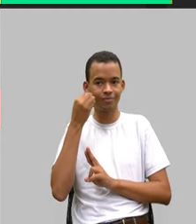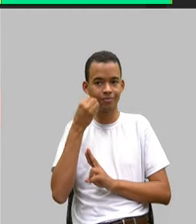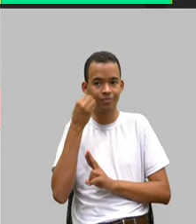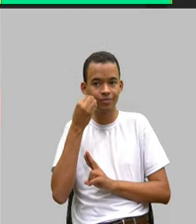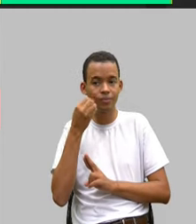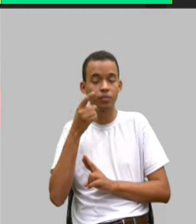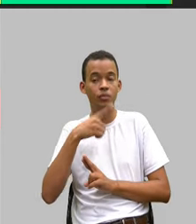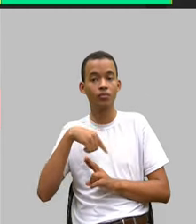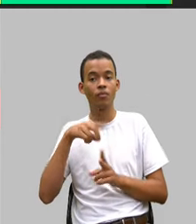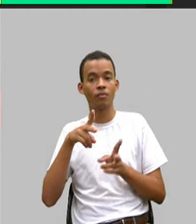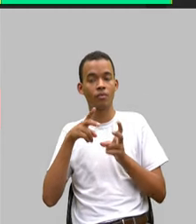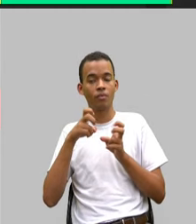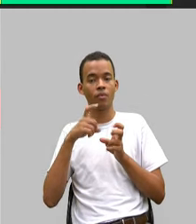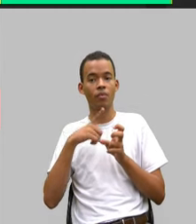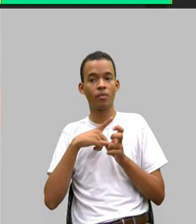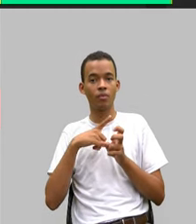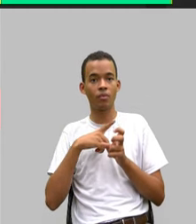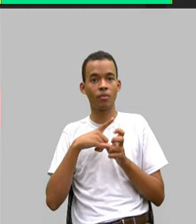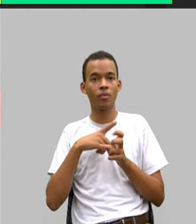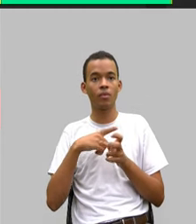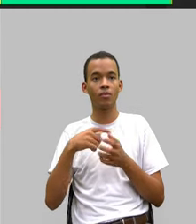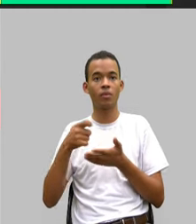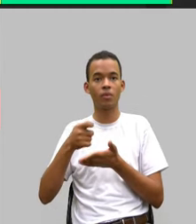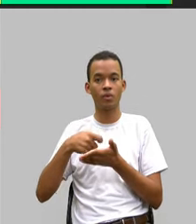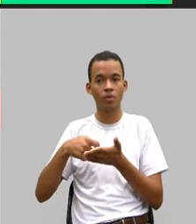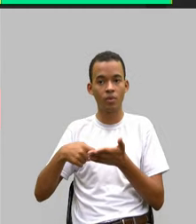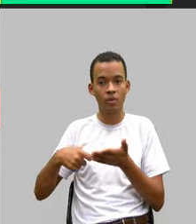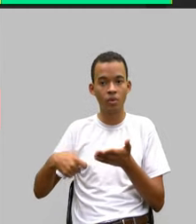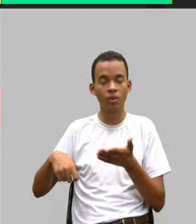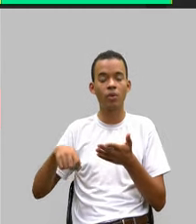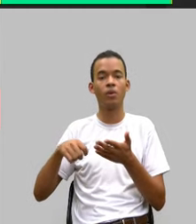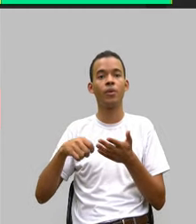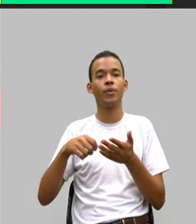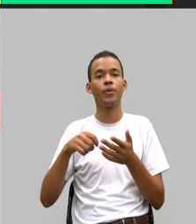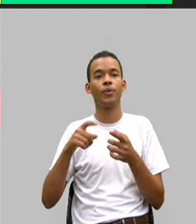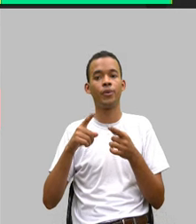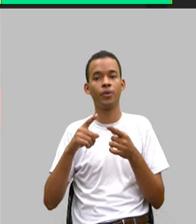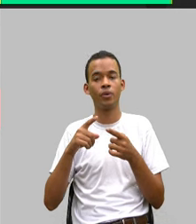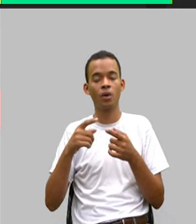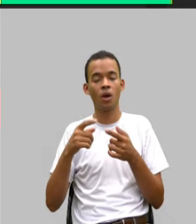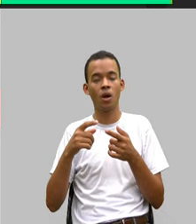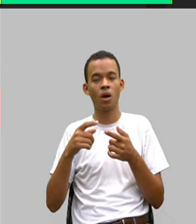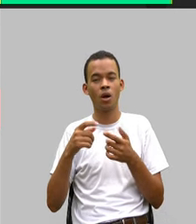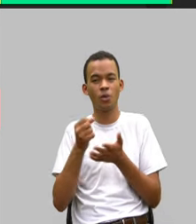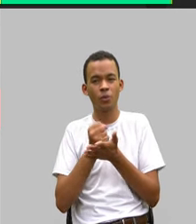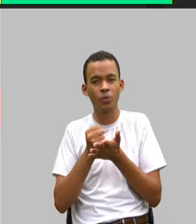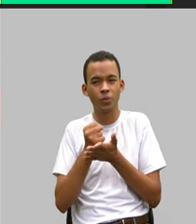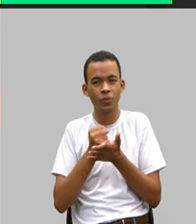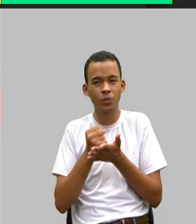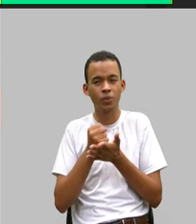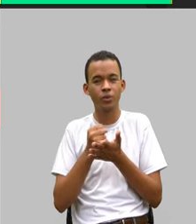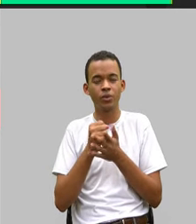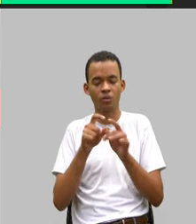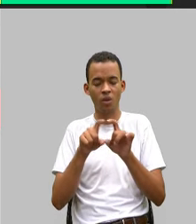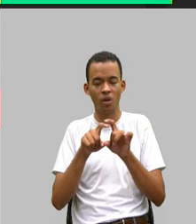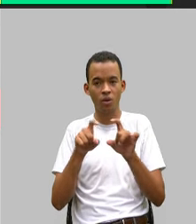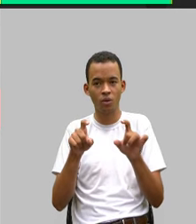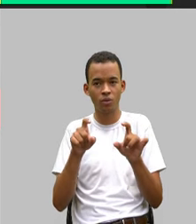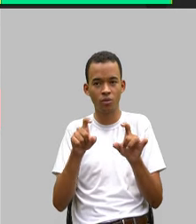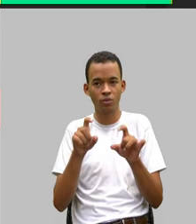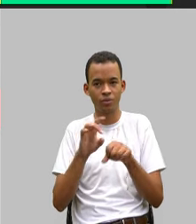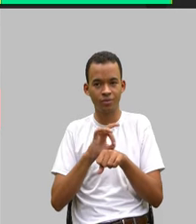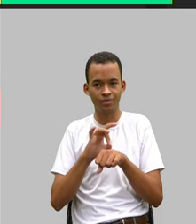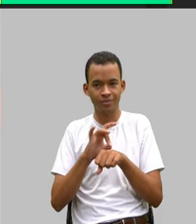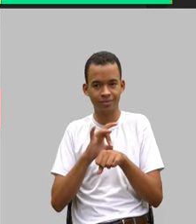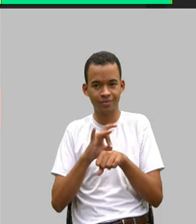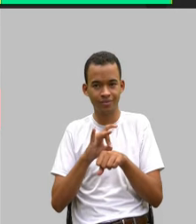epidemia né da prescrição de bos diazepínico que são os medicamentos targia pretas eh abusados tipicamente nos